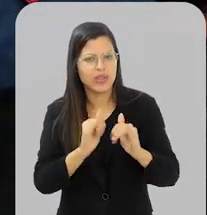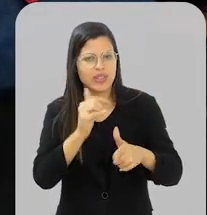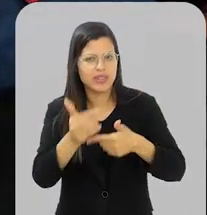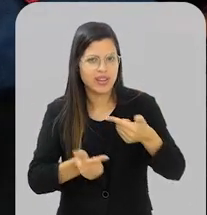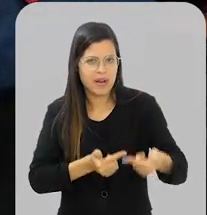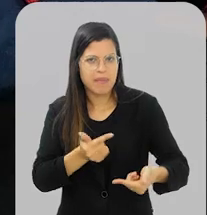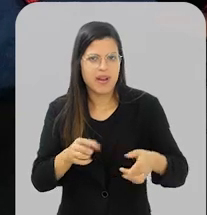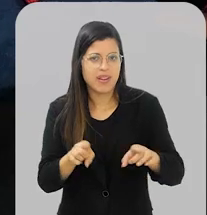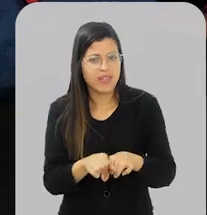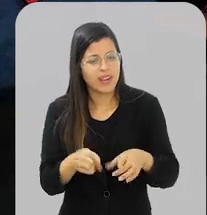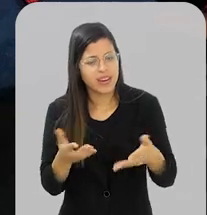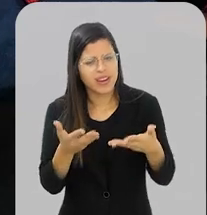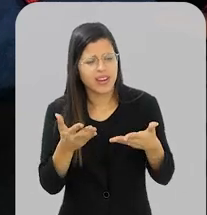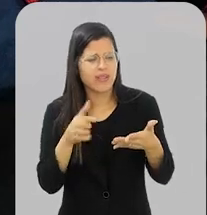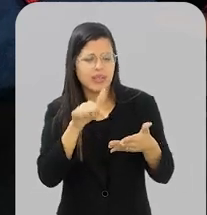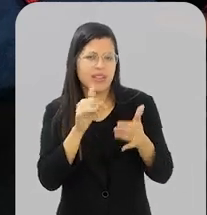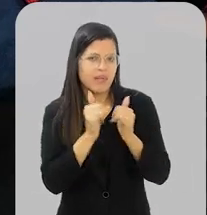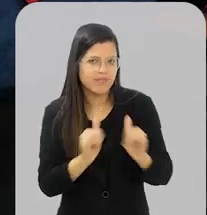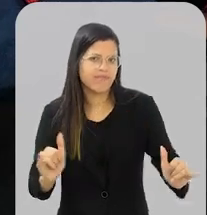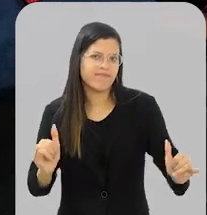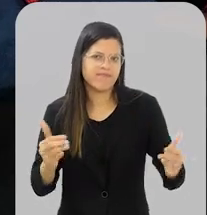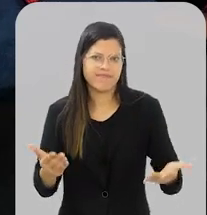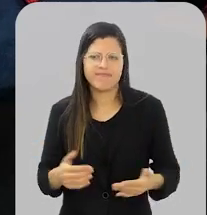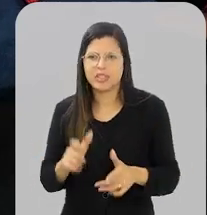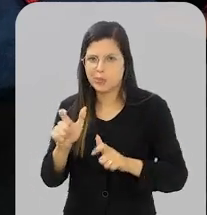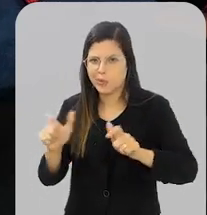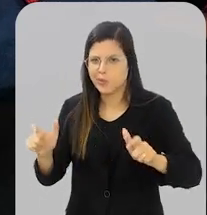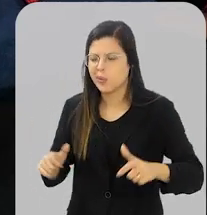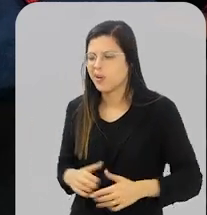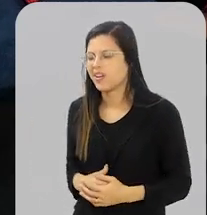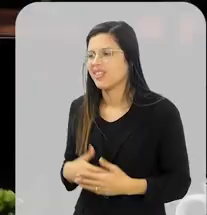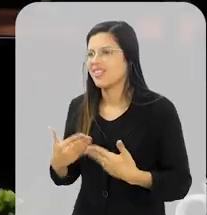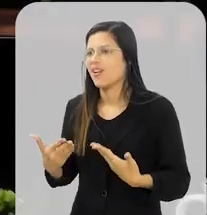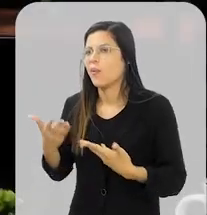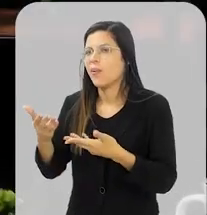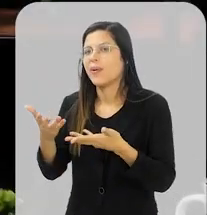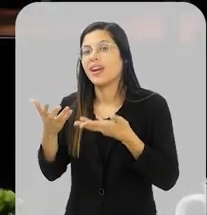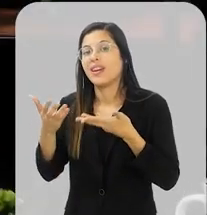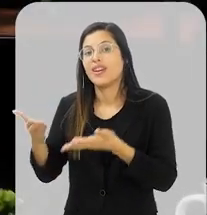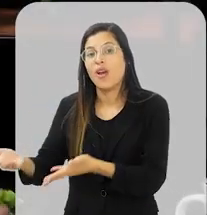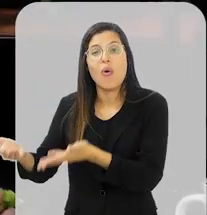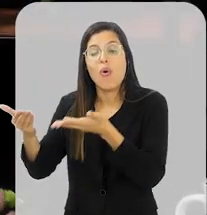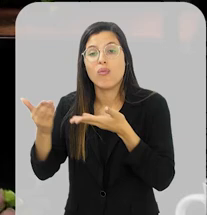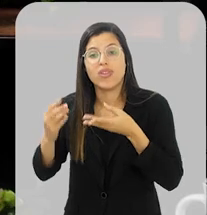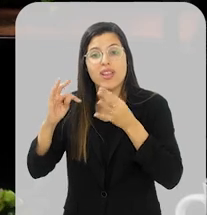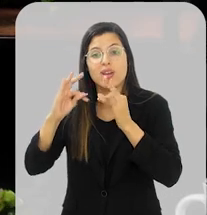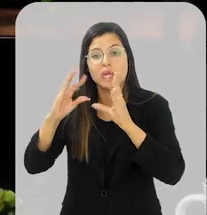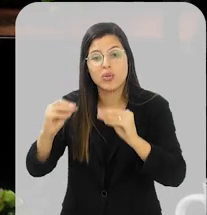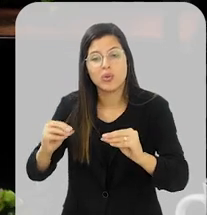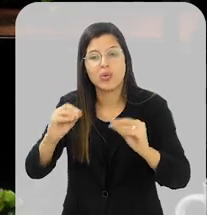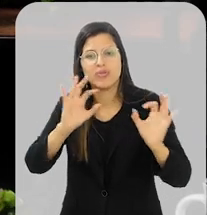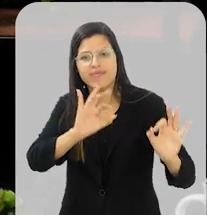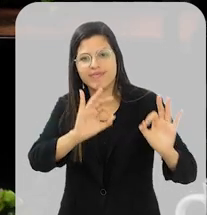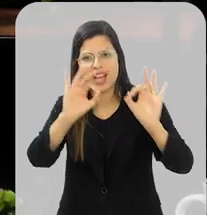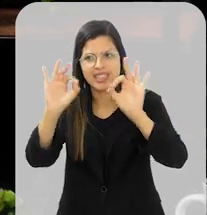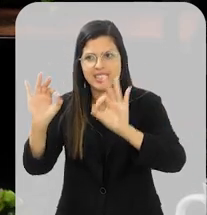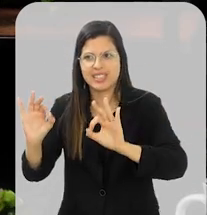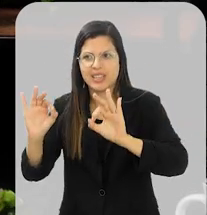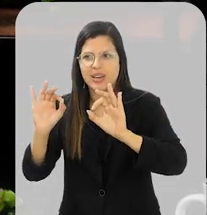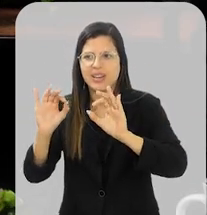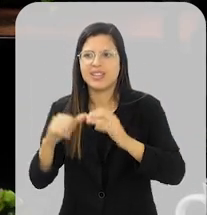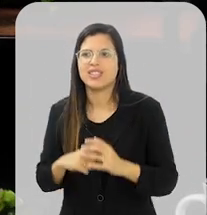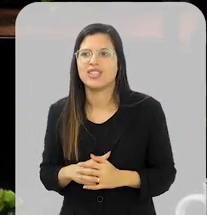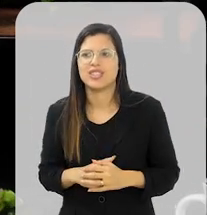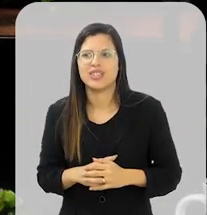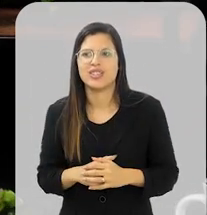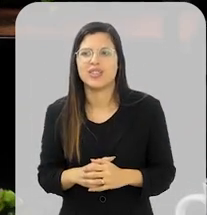trabalho. Queria que você deixasse uma mensagem para as pessoas. Ah, eu queria convidar, né, a todos que estão nos ouvindo, né,